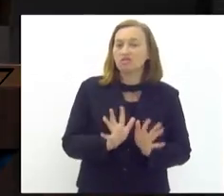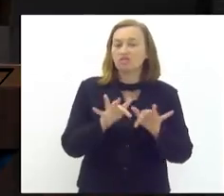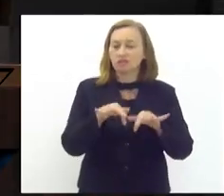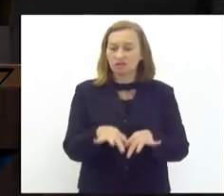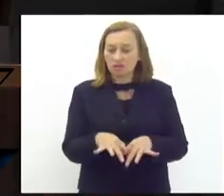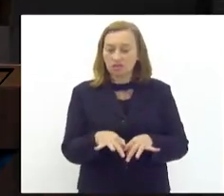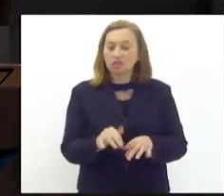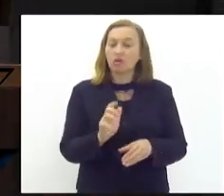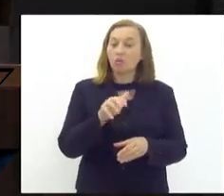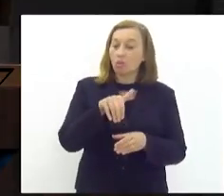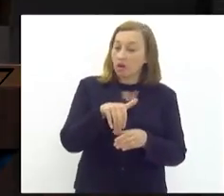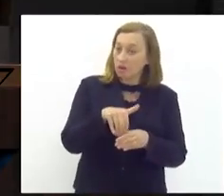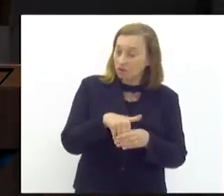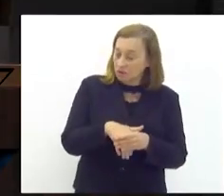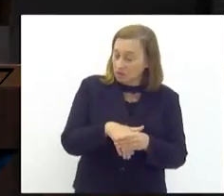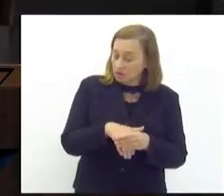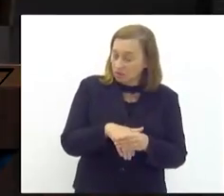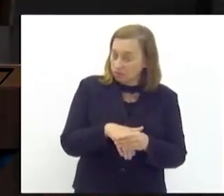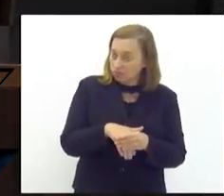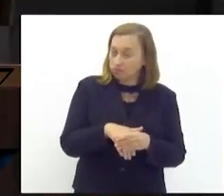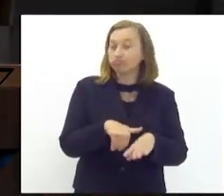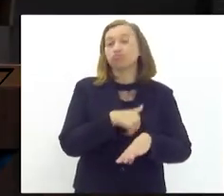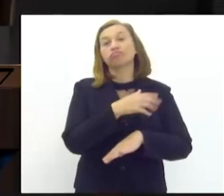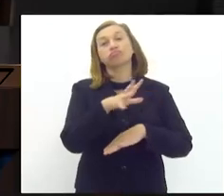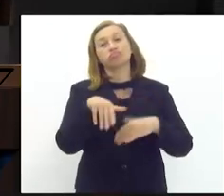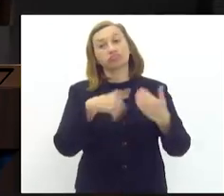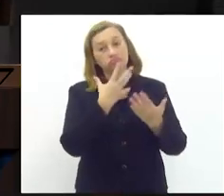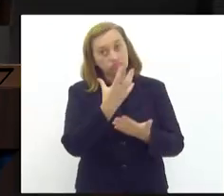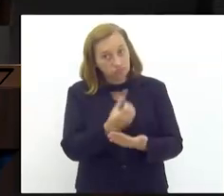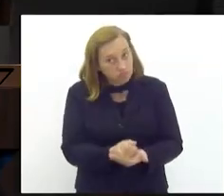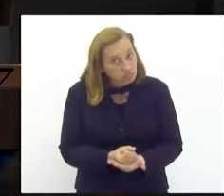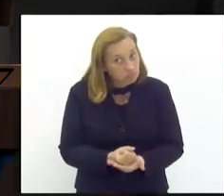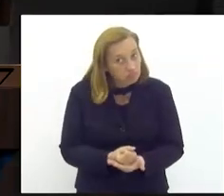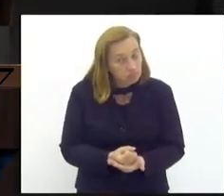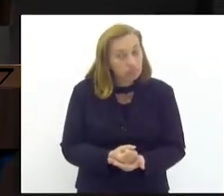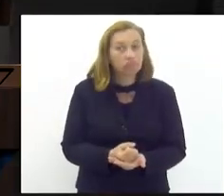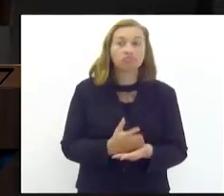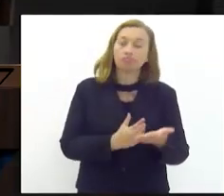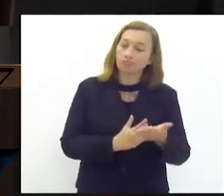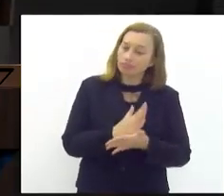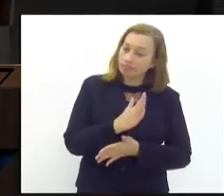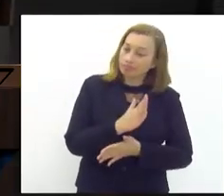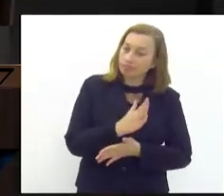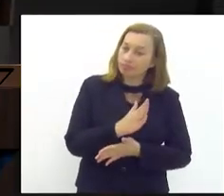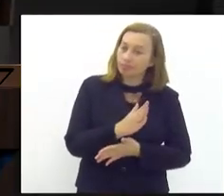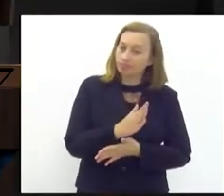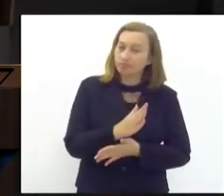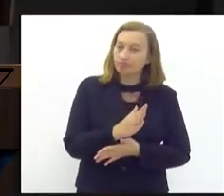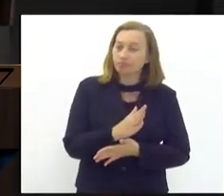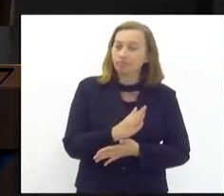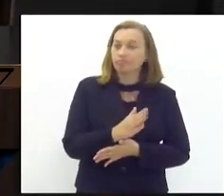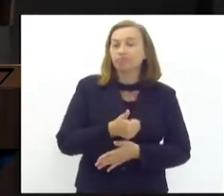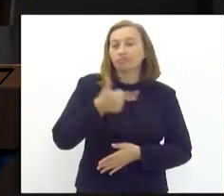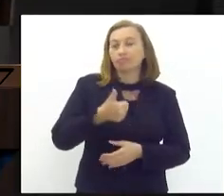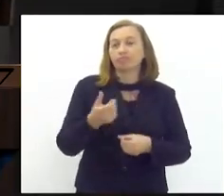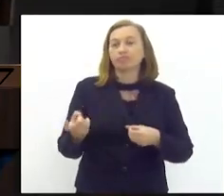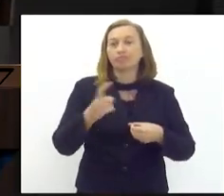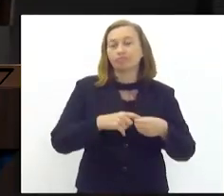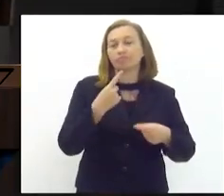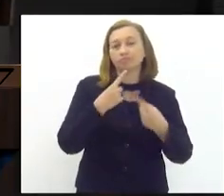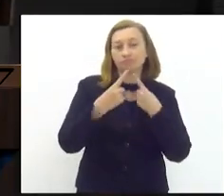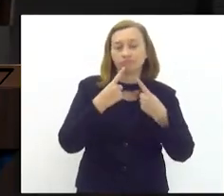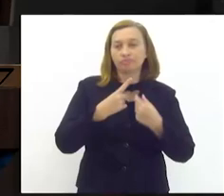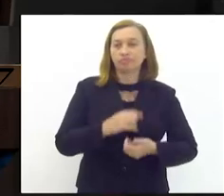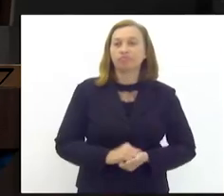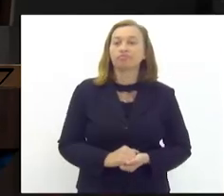Queira discutir encerrado a discussão em votação senhores que a própria irmã nisso Como estão aprovado em primeiro retorna